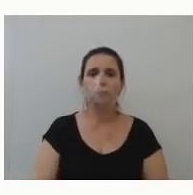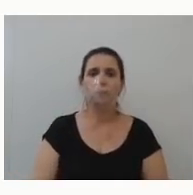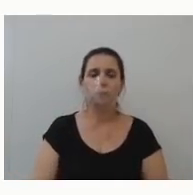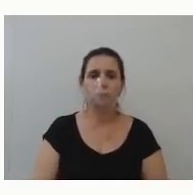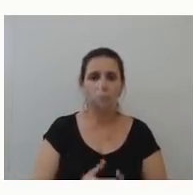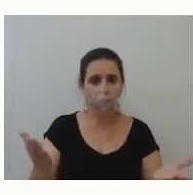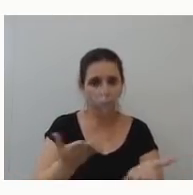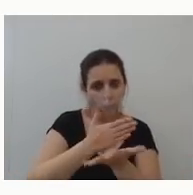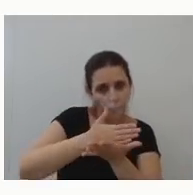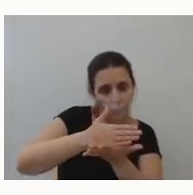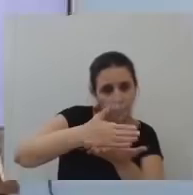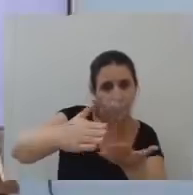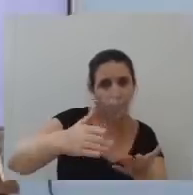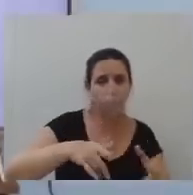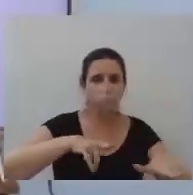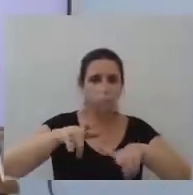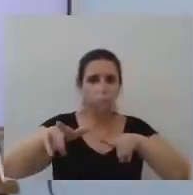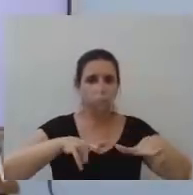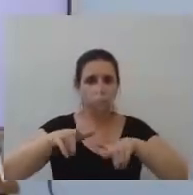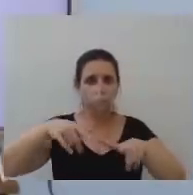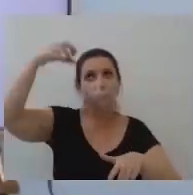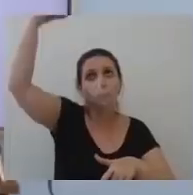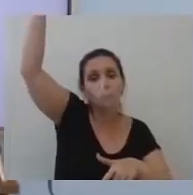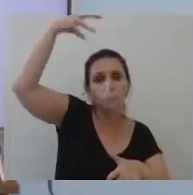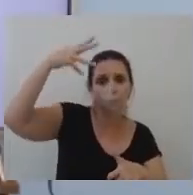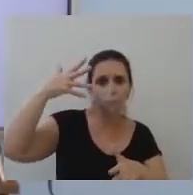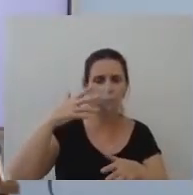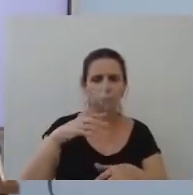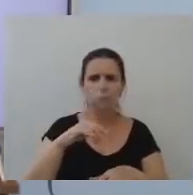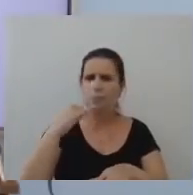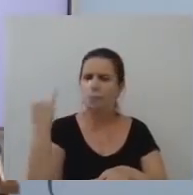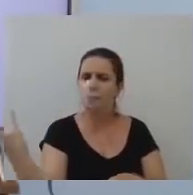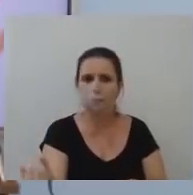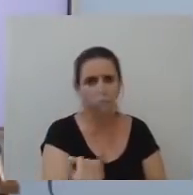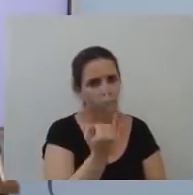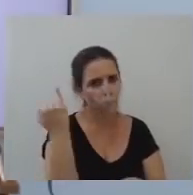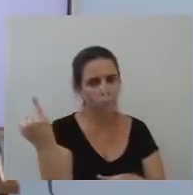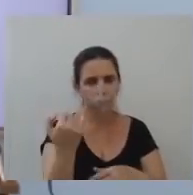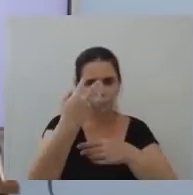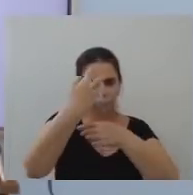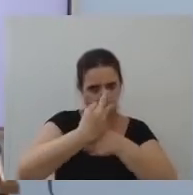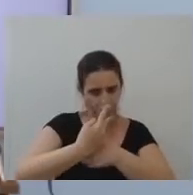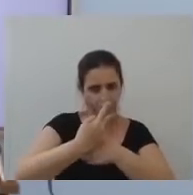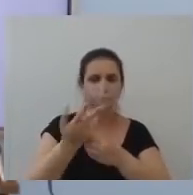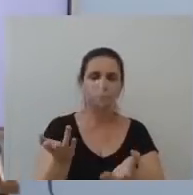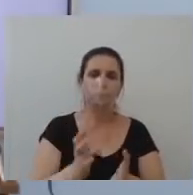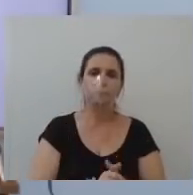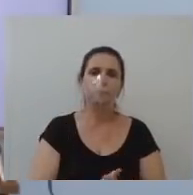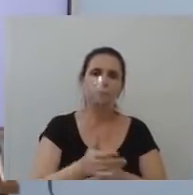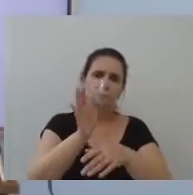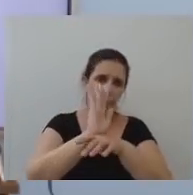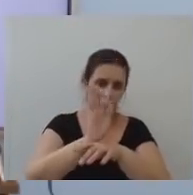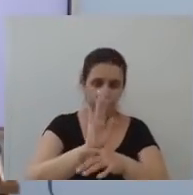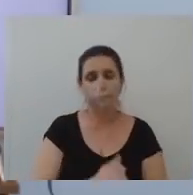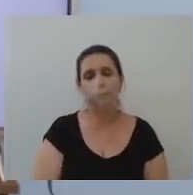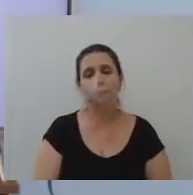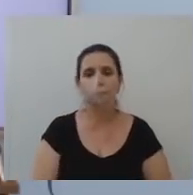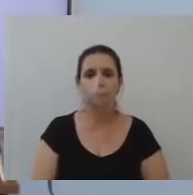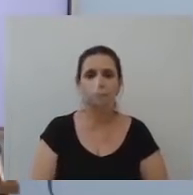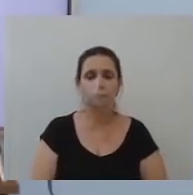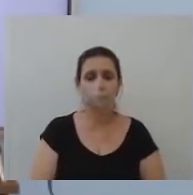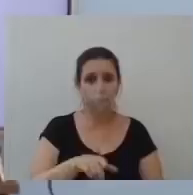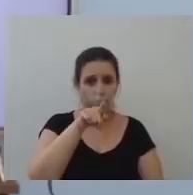pessoal. Para começar, a gente vai trabalhar com iluminação. É um dos pontos assim primordiais na hora da gente gravar um vídeo, tá